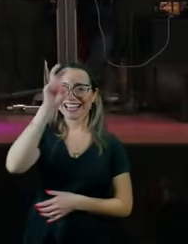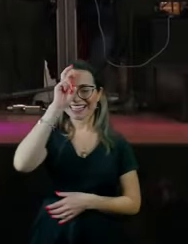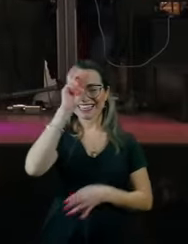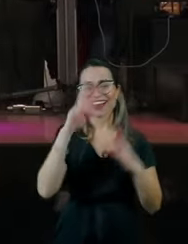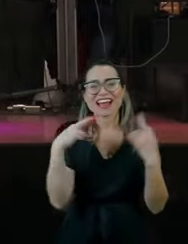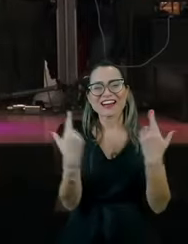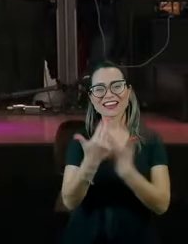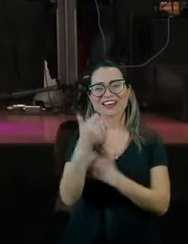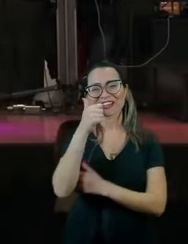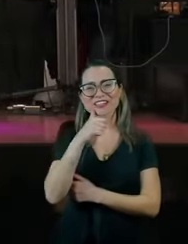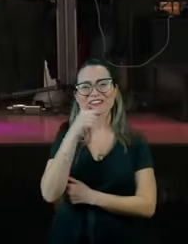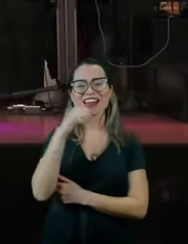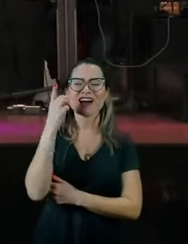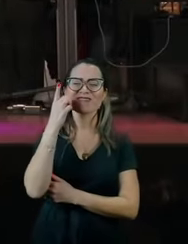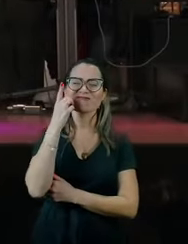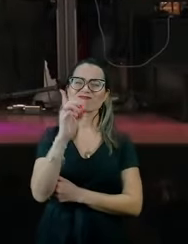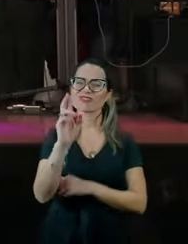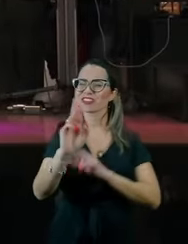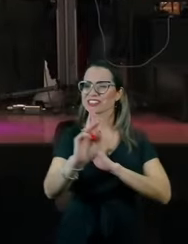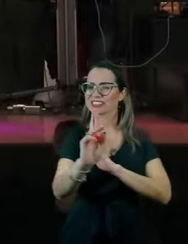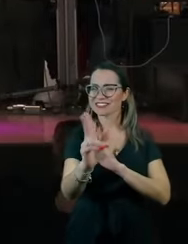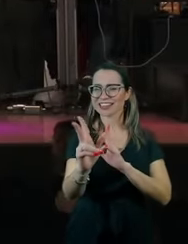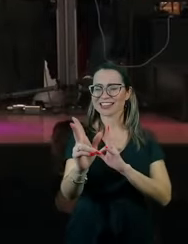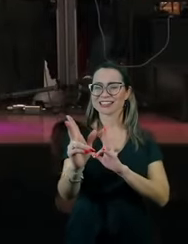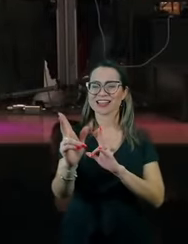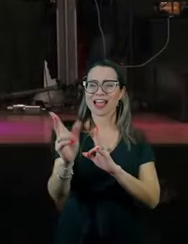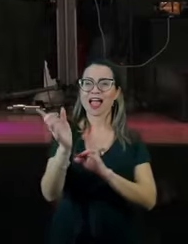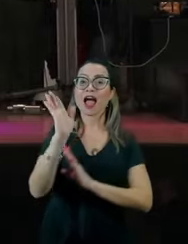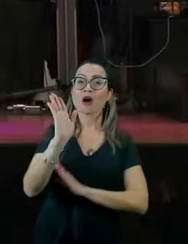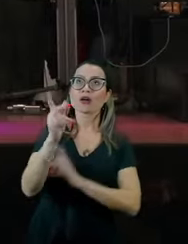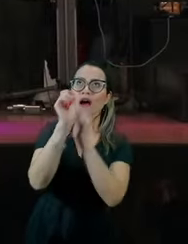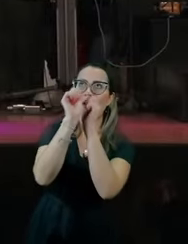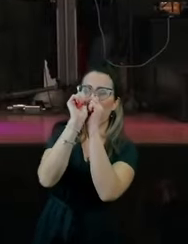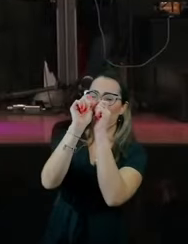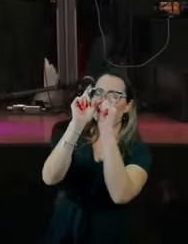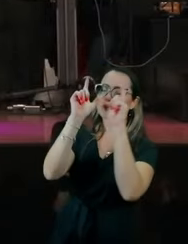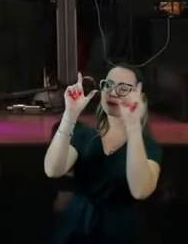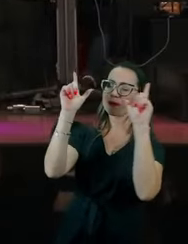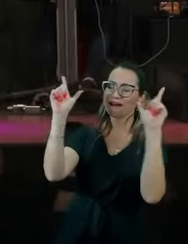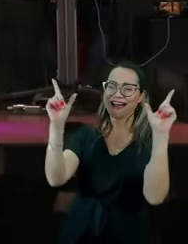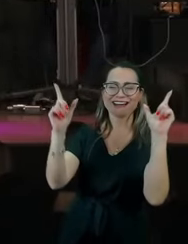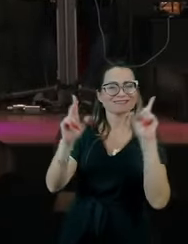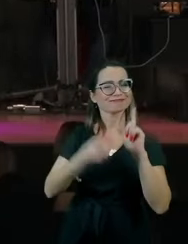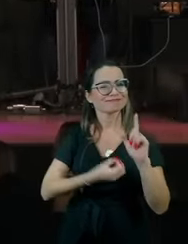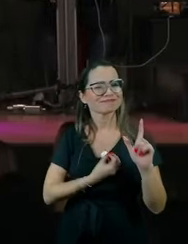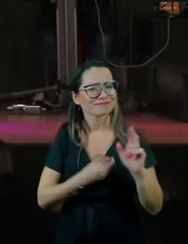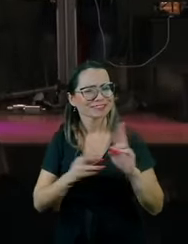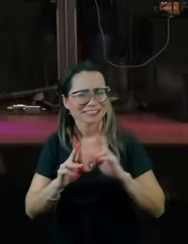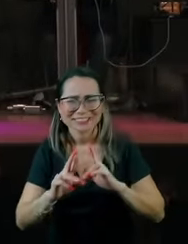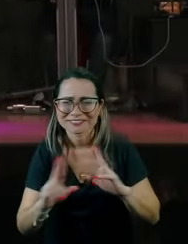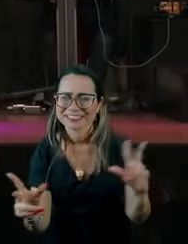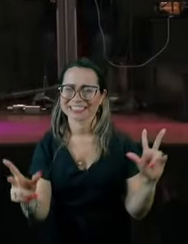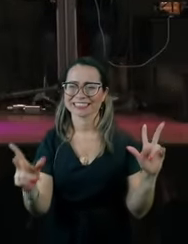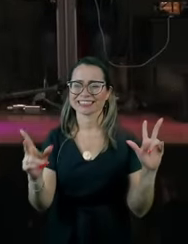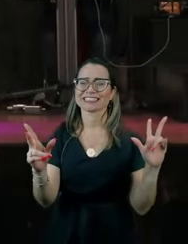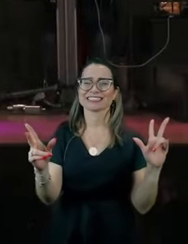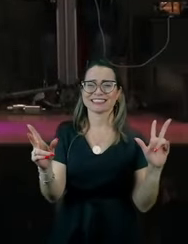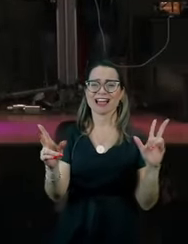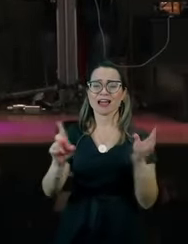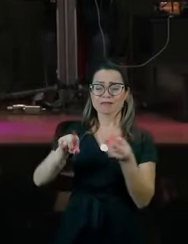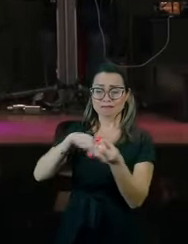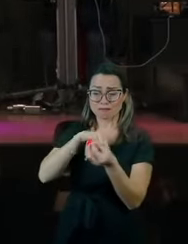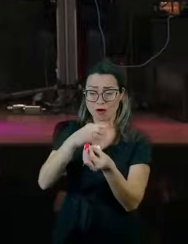diferente, gente. É um dia que eu já amanheço diferente. Tudo ao meu redor é diferente. E Deus, Ele já vai me